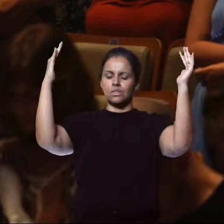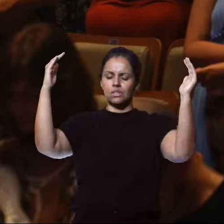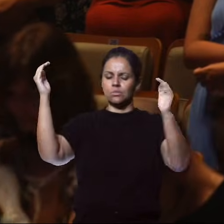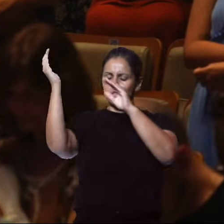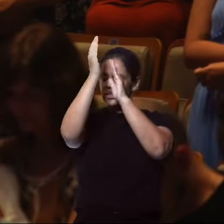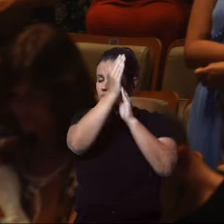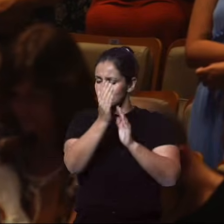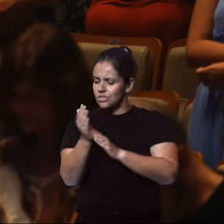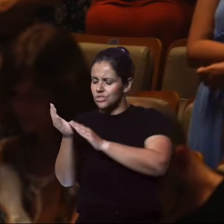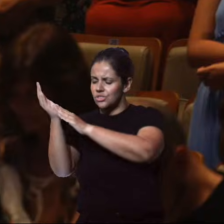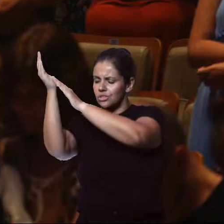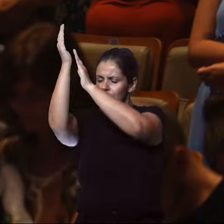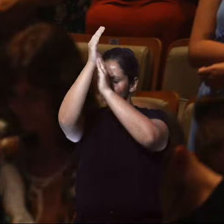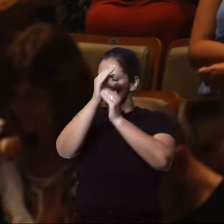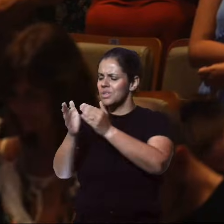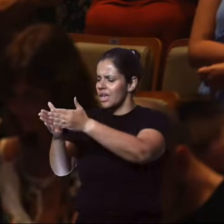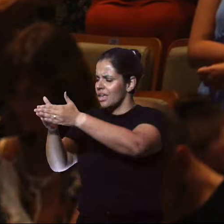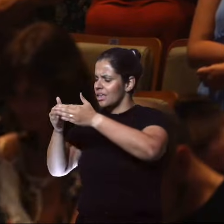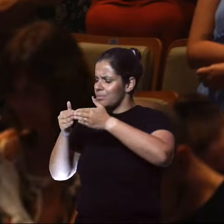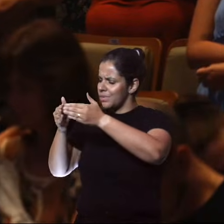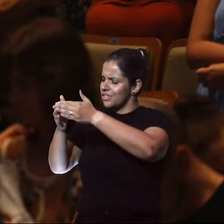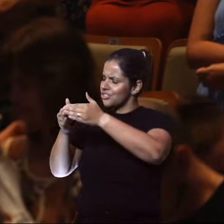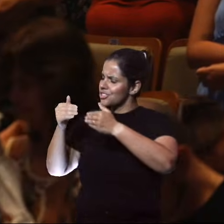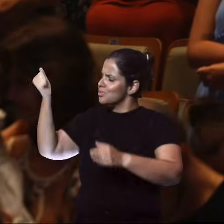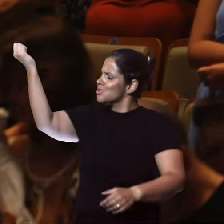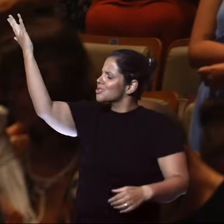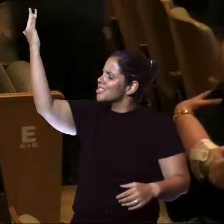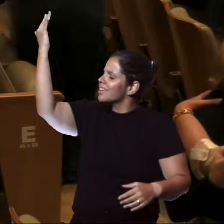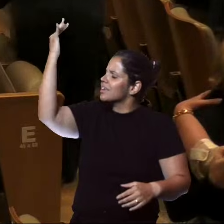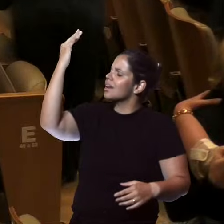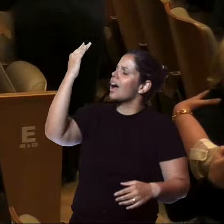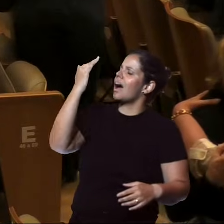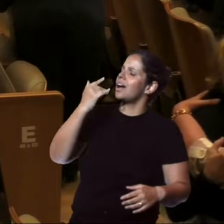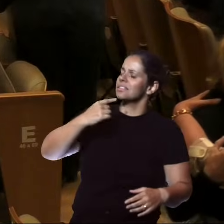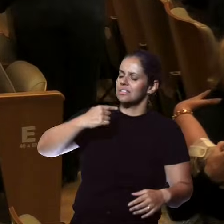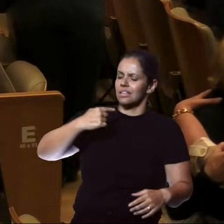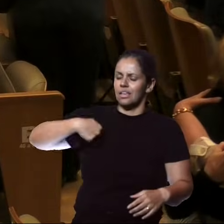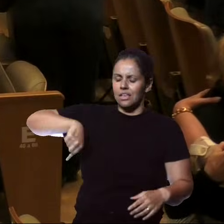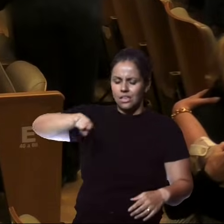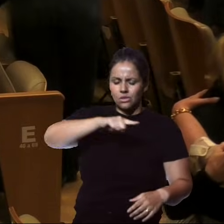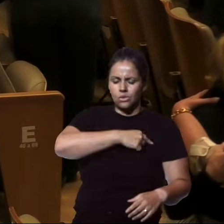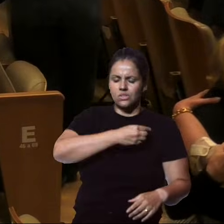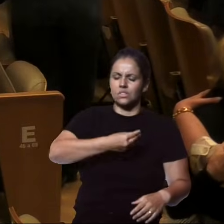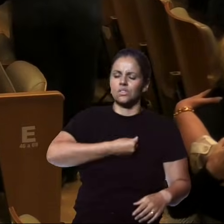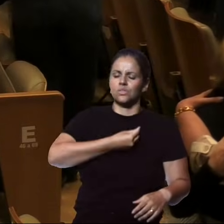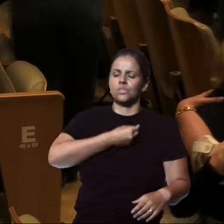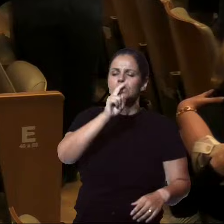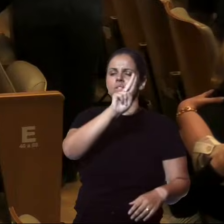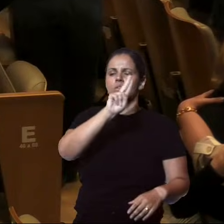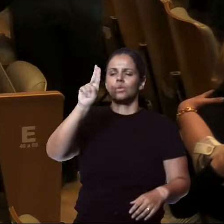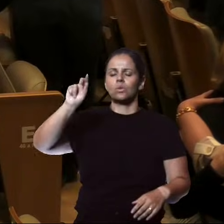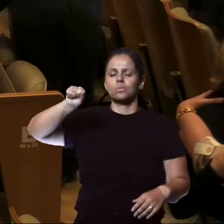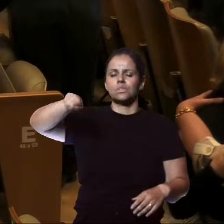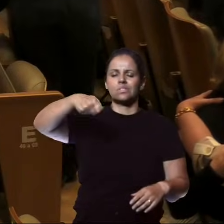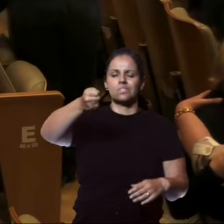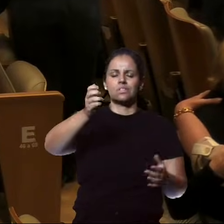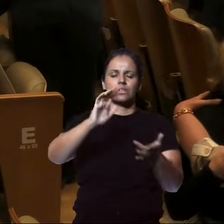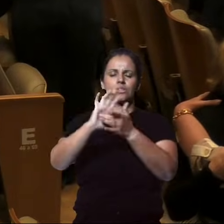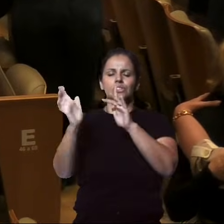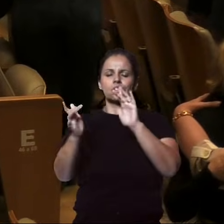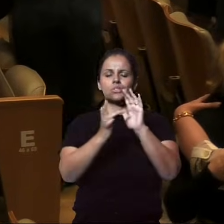e te pedimos, derrama da graça do Senhor, em nome de Jesus.